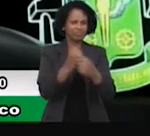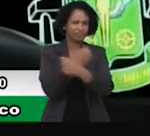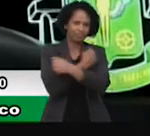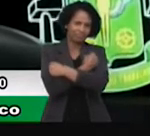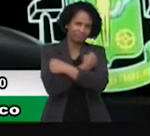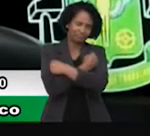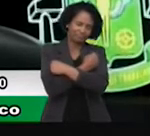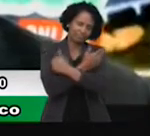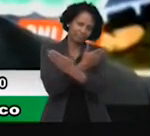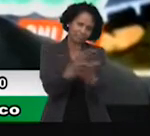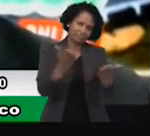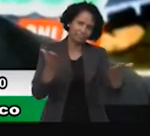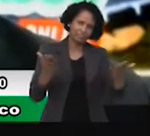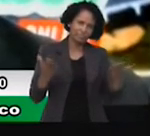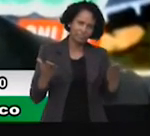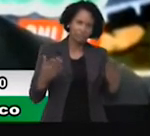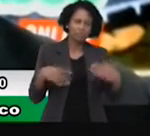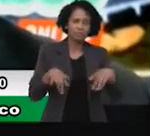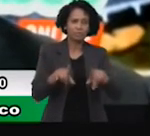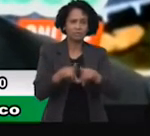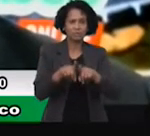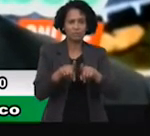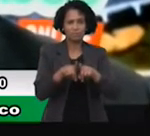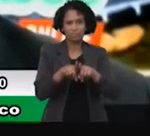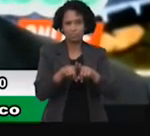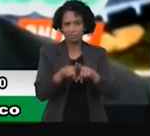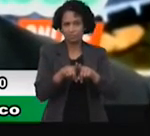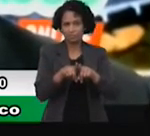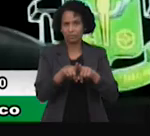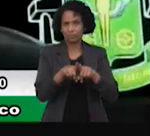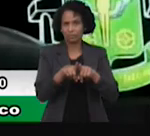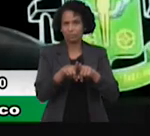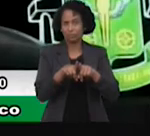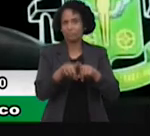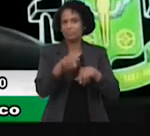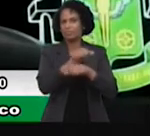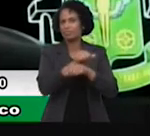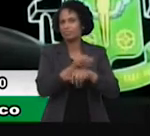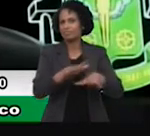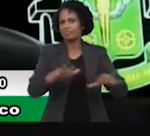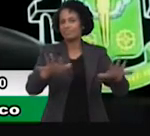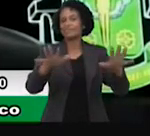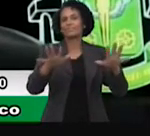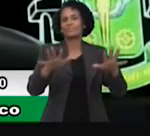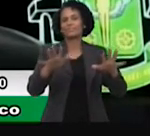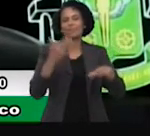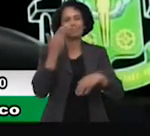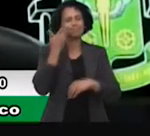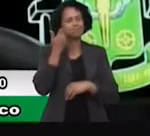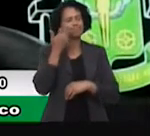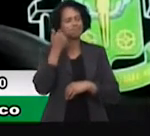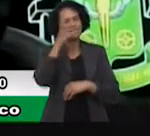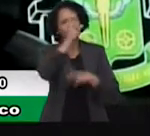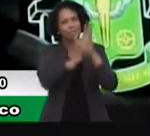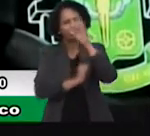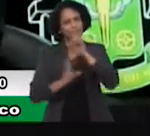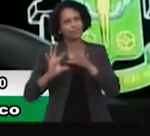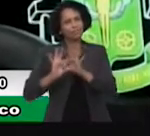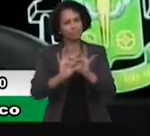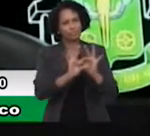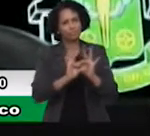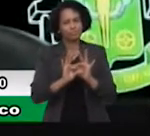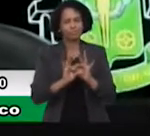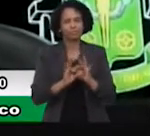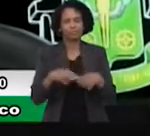e vereadores que temos sido um momento especial de compartilhar e de aprendermos juntos a gente sair. Obrigado, senhor presidente.